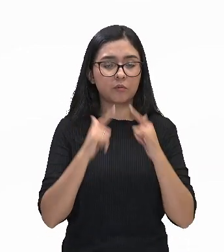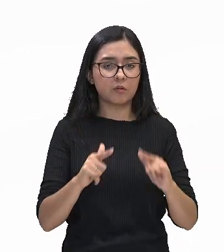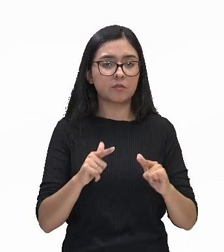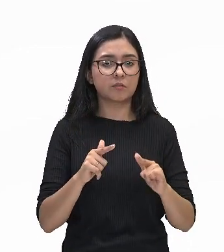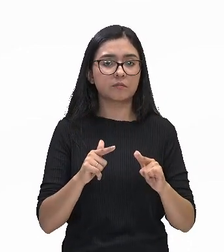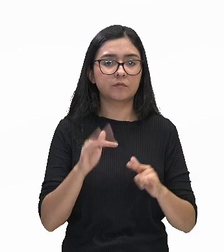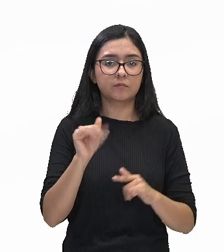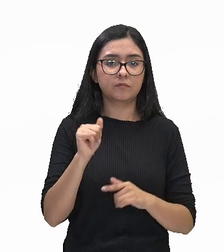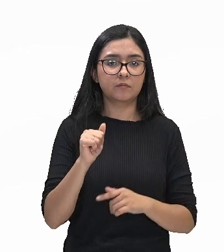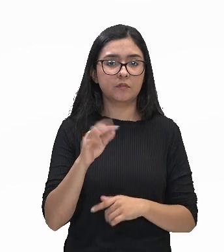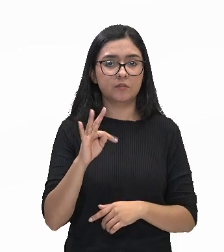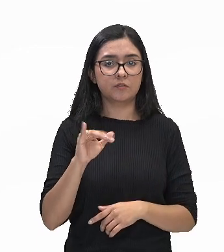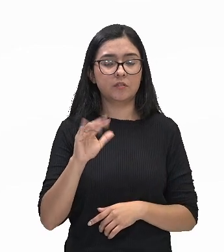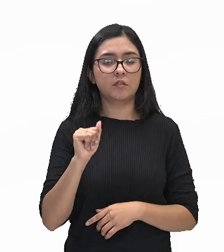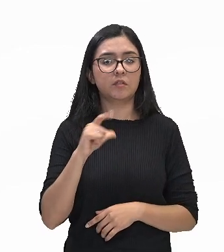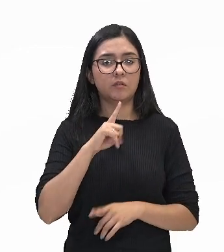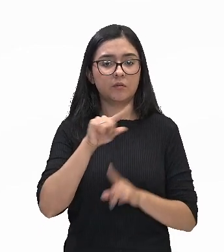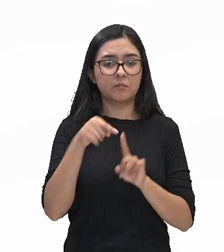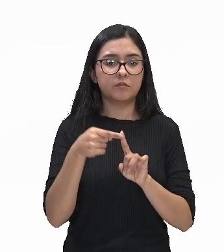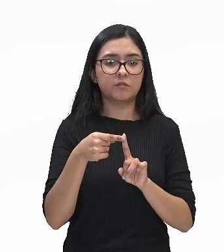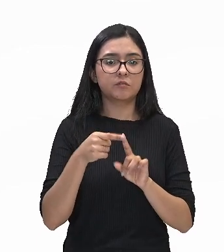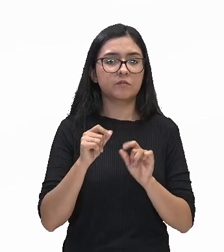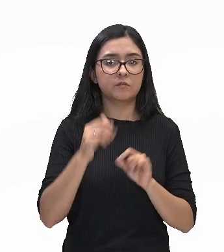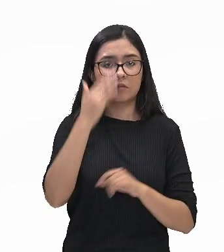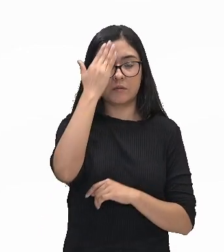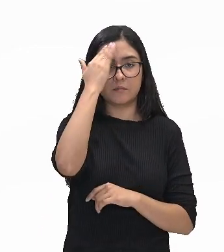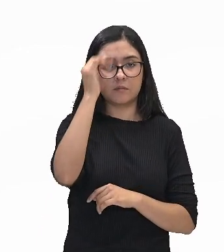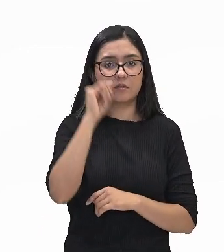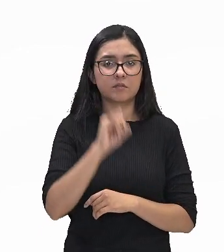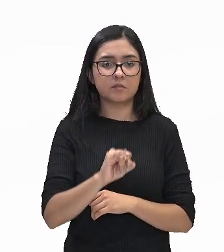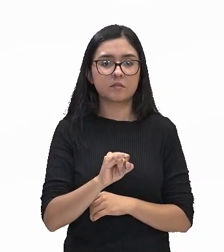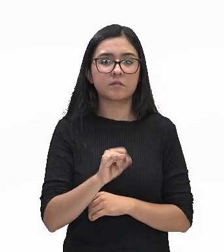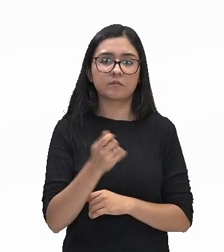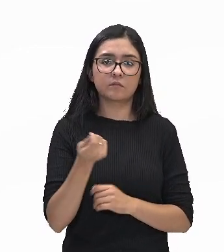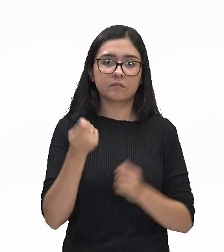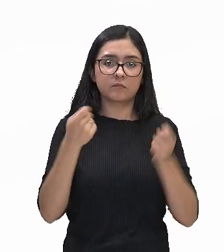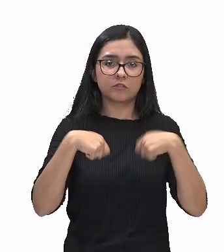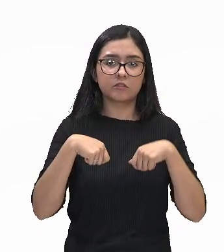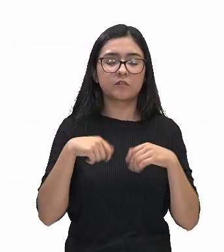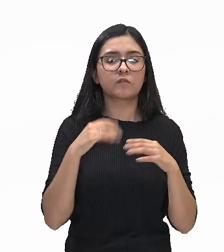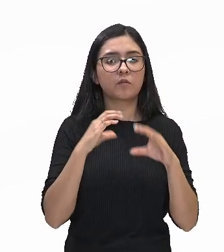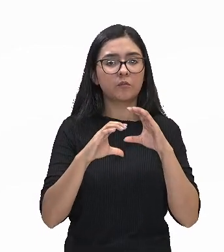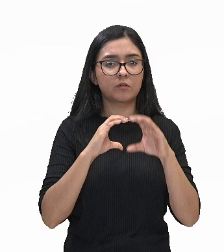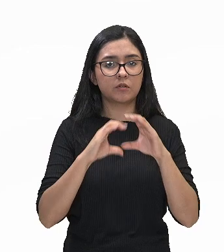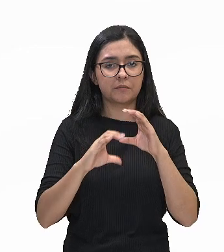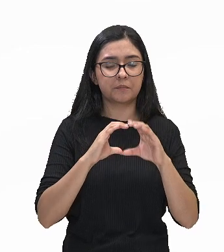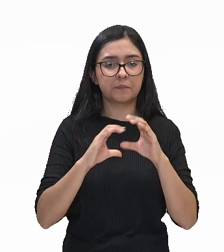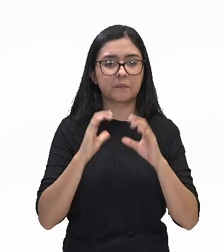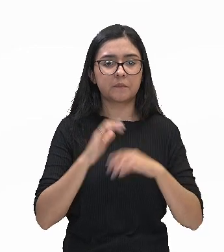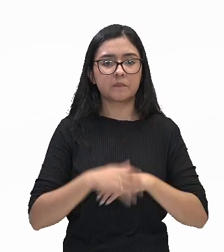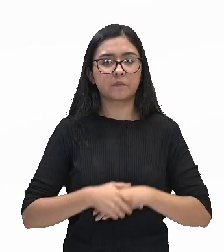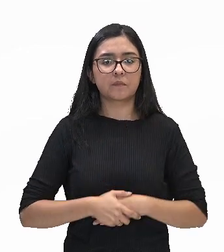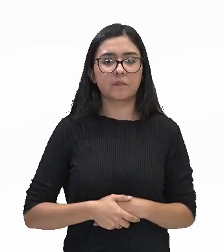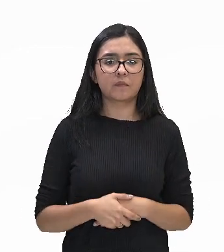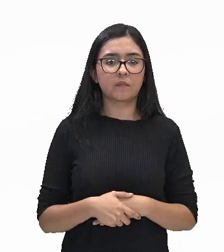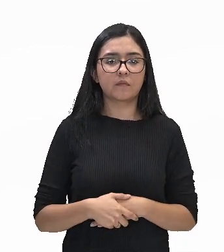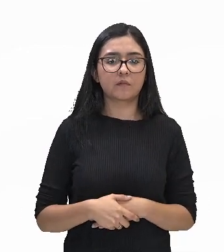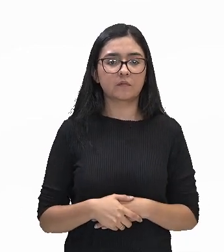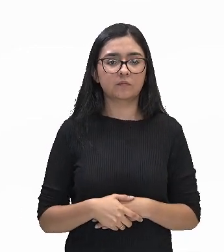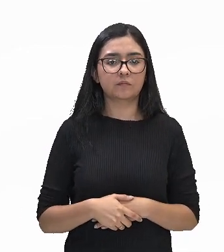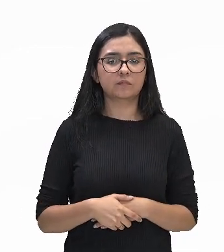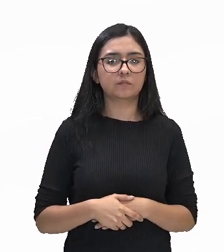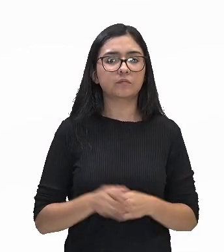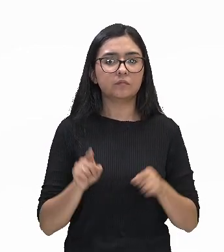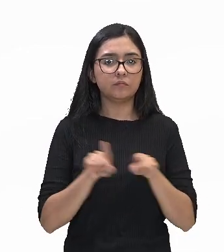tem esse objetivo de saber, né, se o canal vai funcionar, que no caso do alô, alô, ou